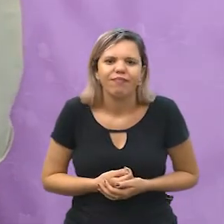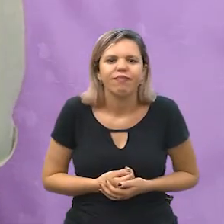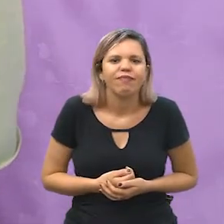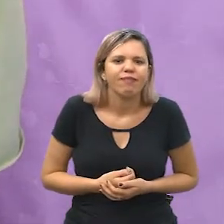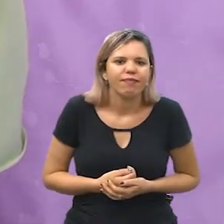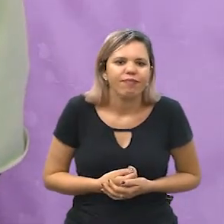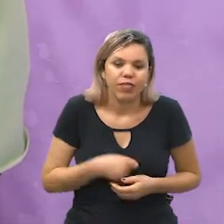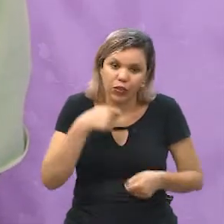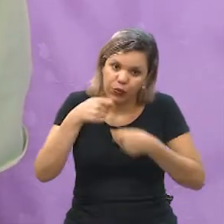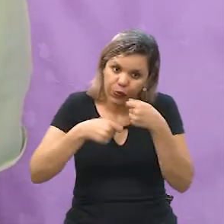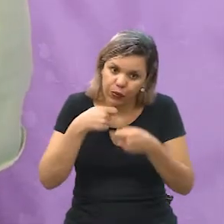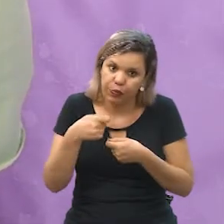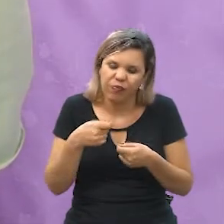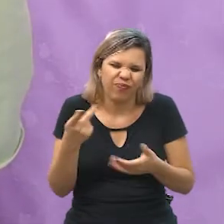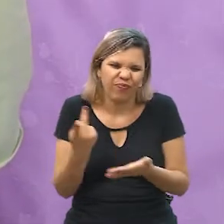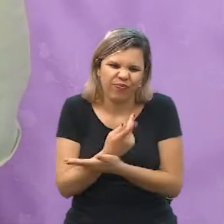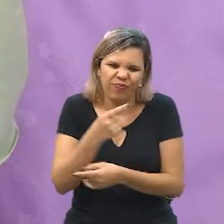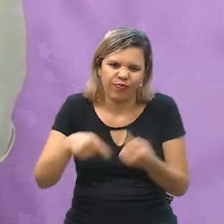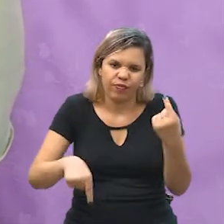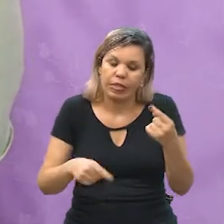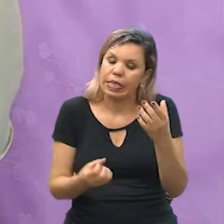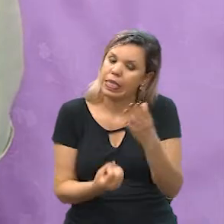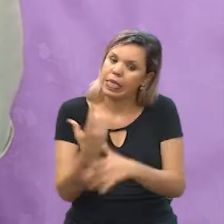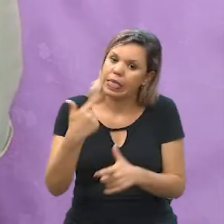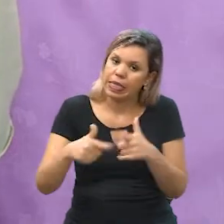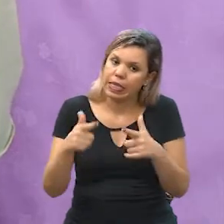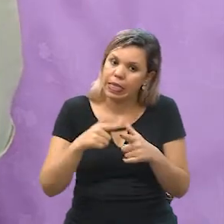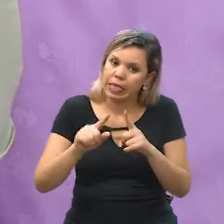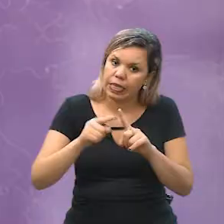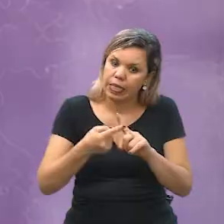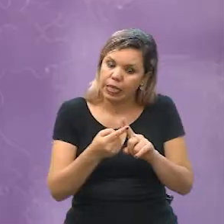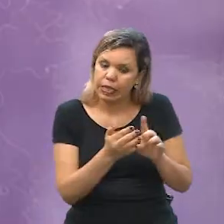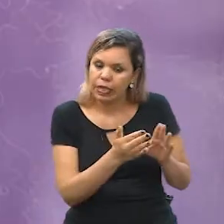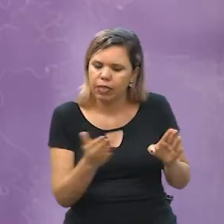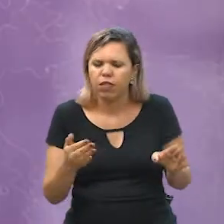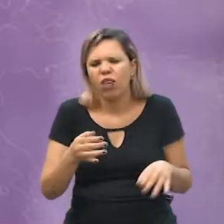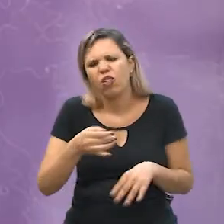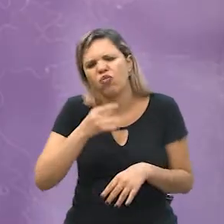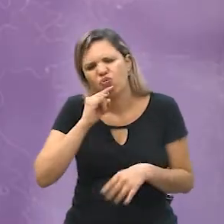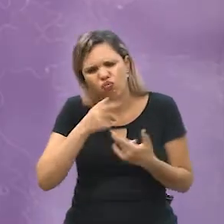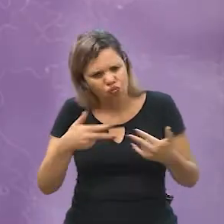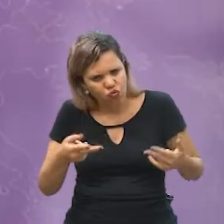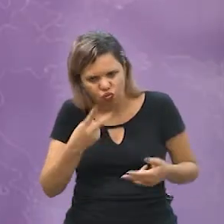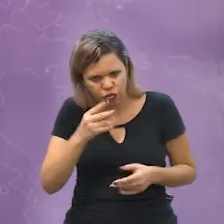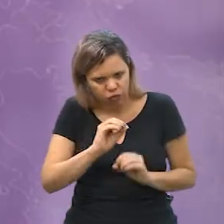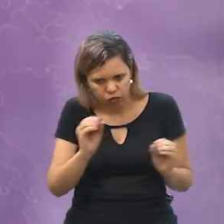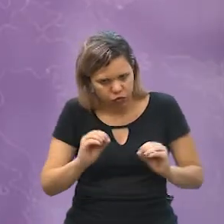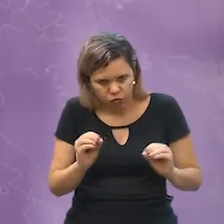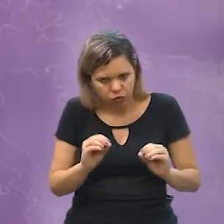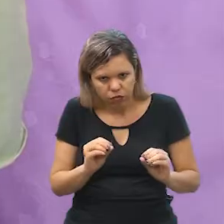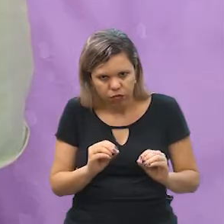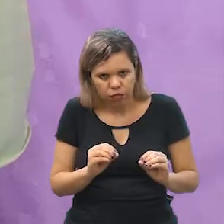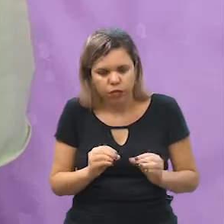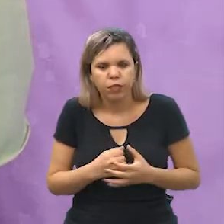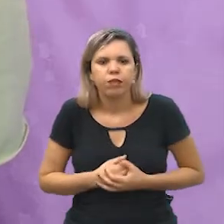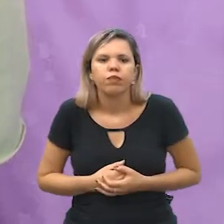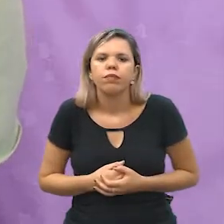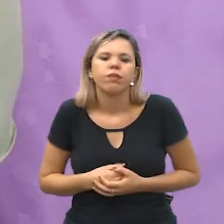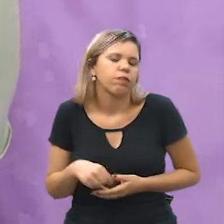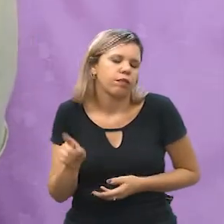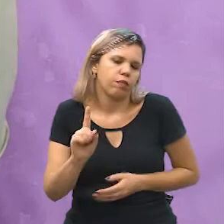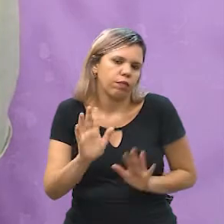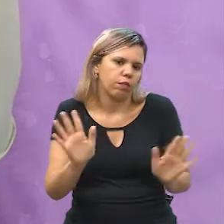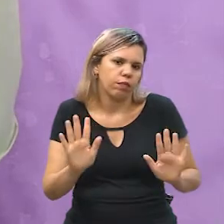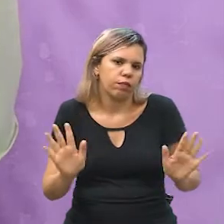Isso, uma alimentação errada pode gerar um problema na gestação, né? Álcool e cigarro, nem pensar.